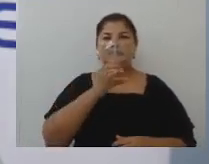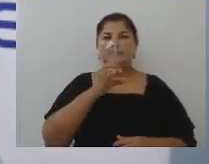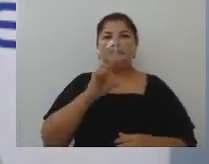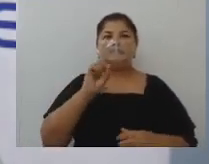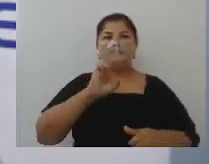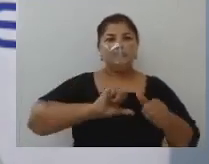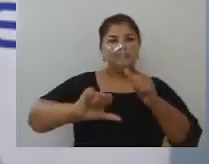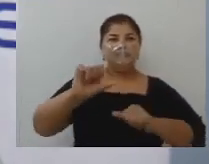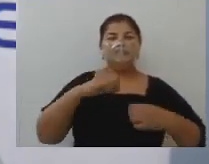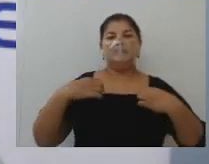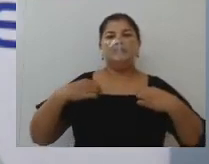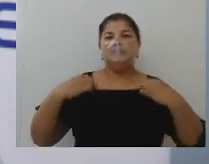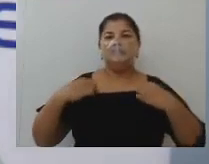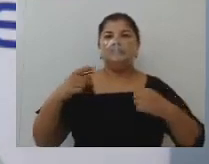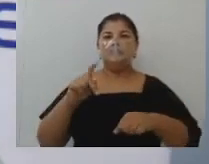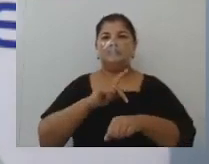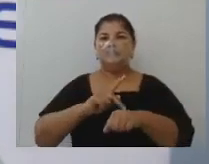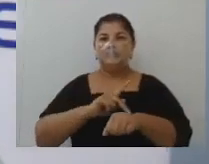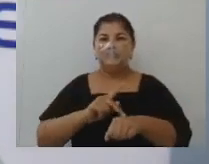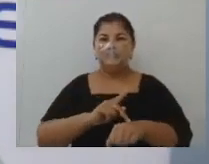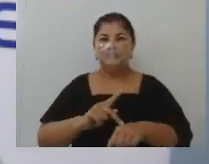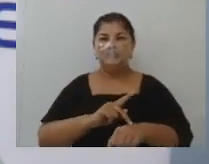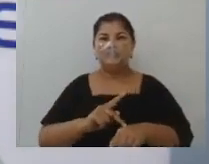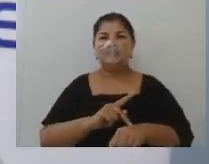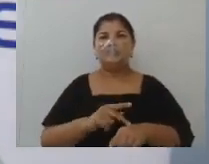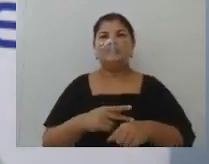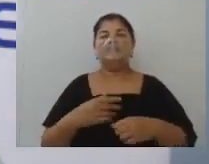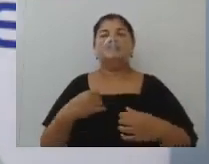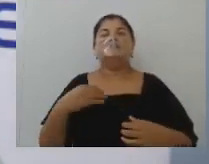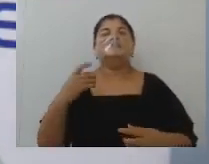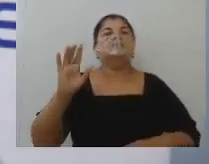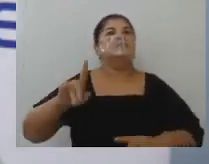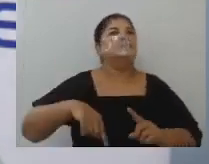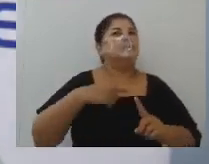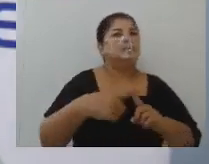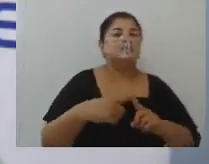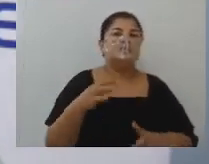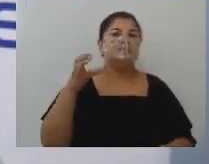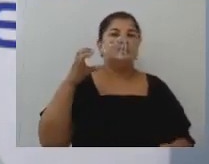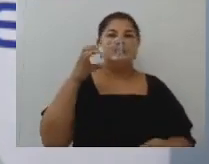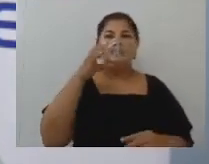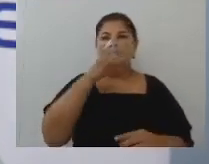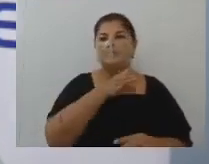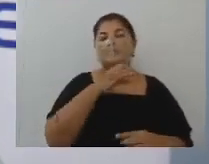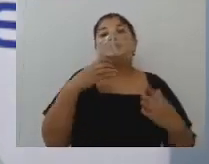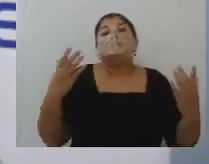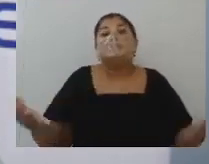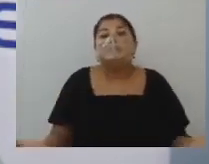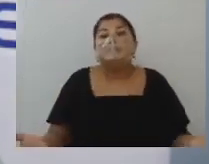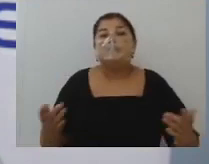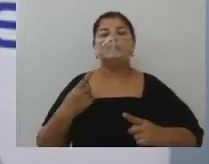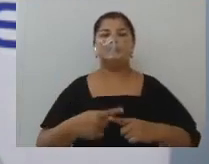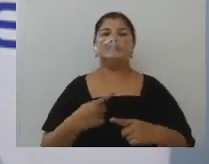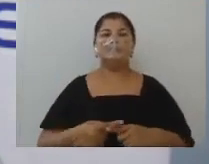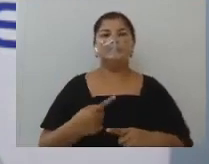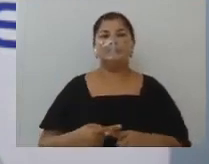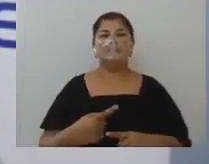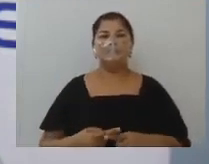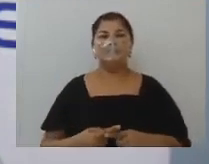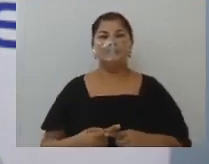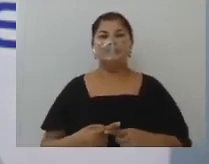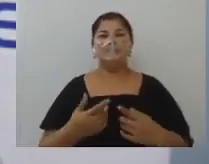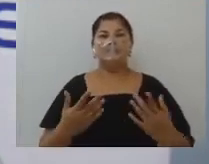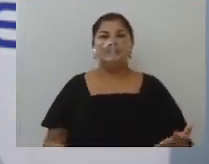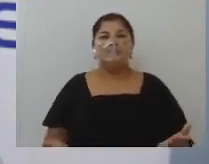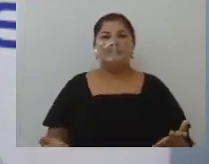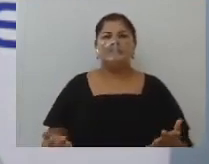roupa escura, uma roupa preta, termina esquentando mais. Por quê? Porque